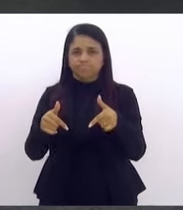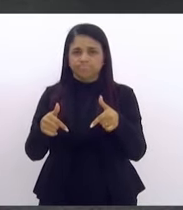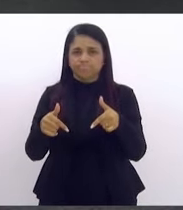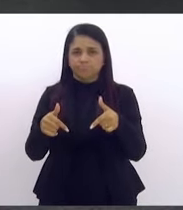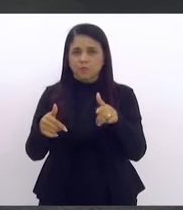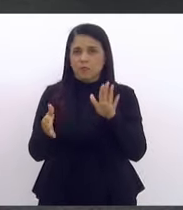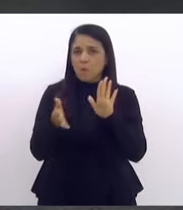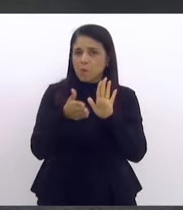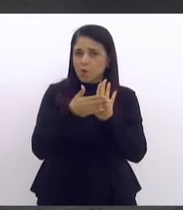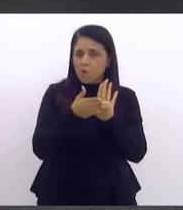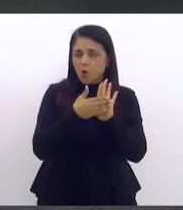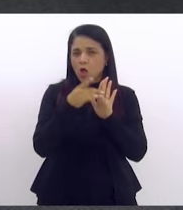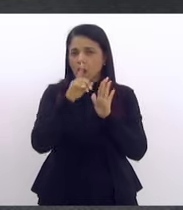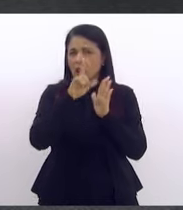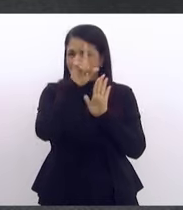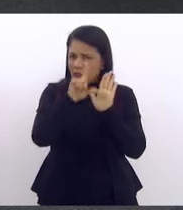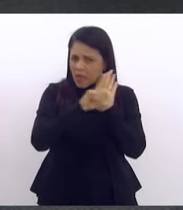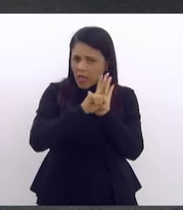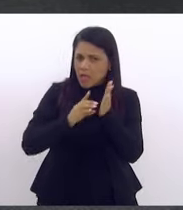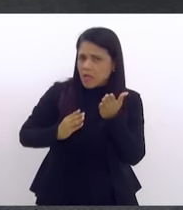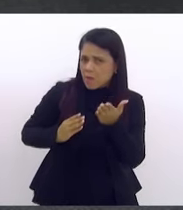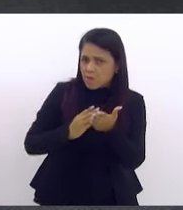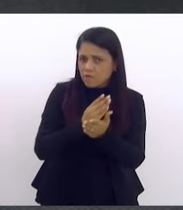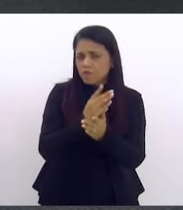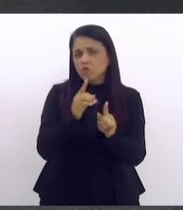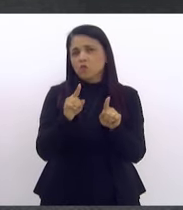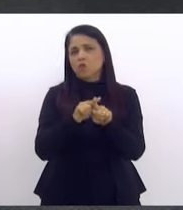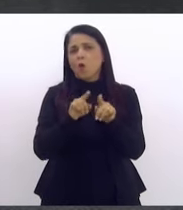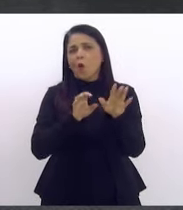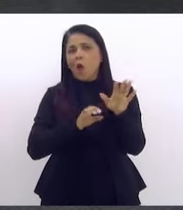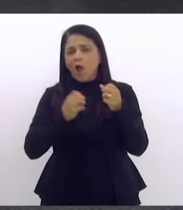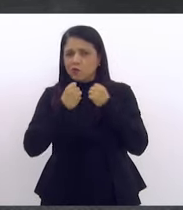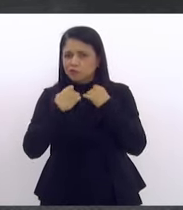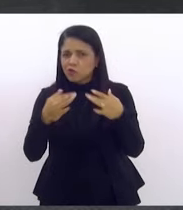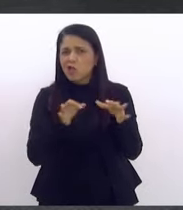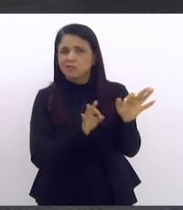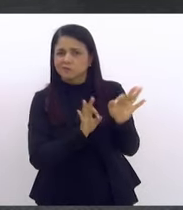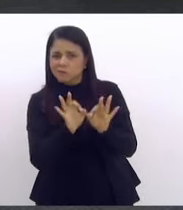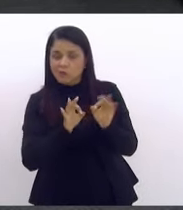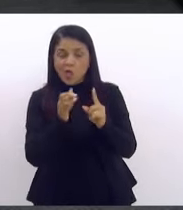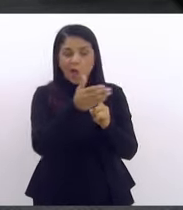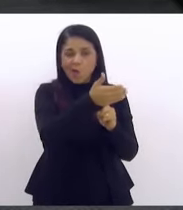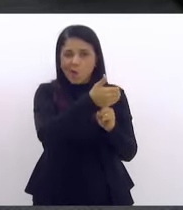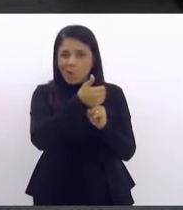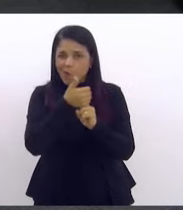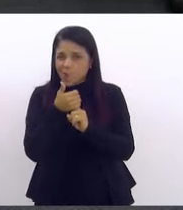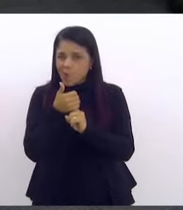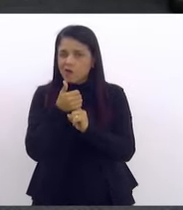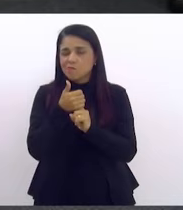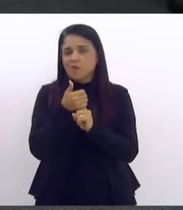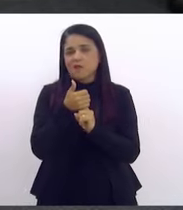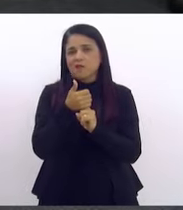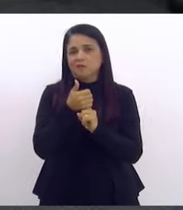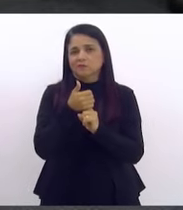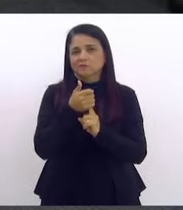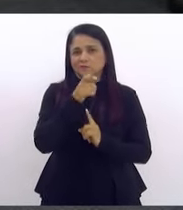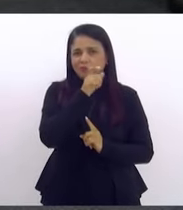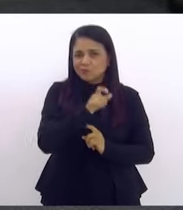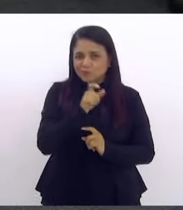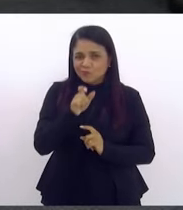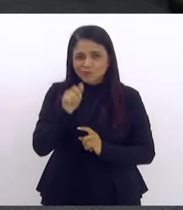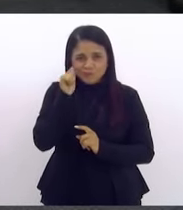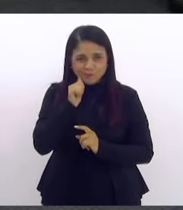promoveram, leis que aprovaram, audiências que organizaram, acolhimento de tantas mulheres,